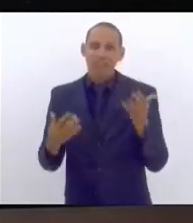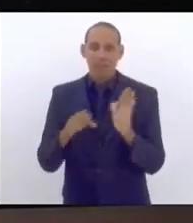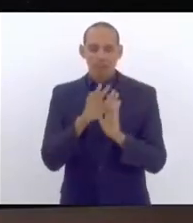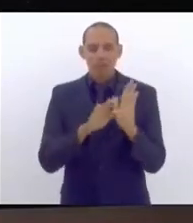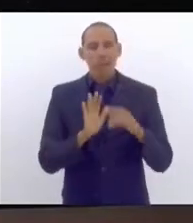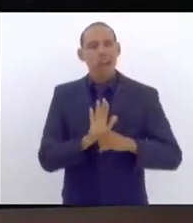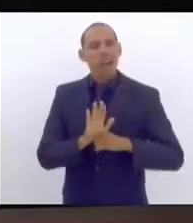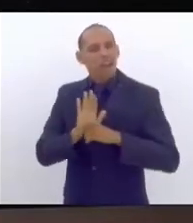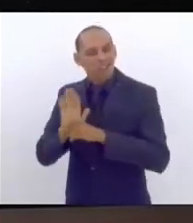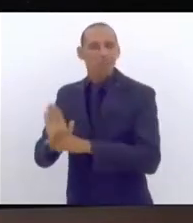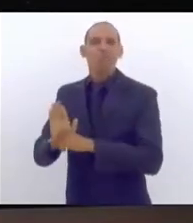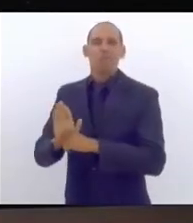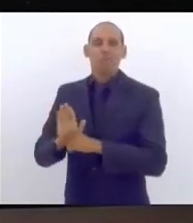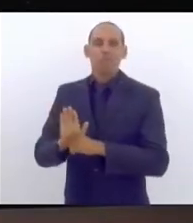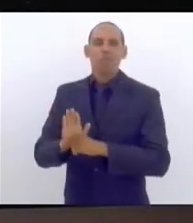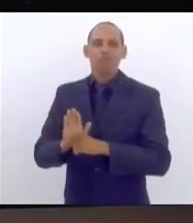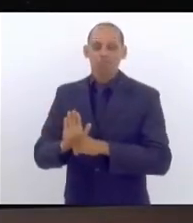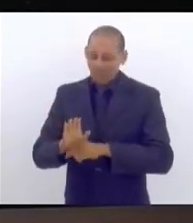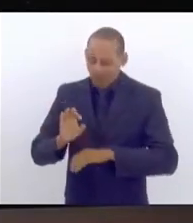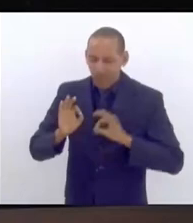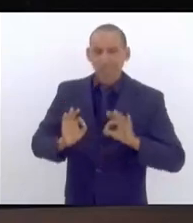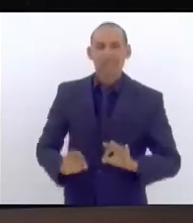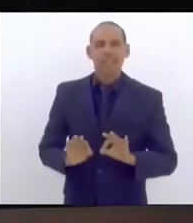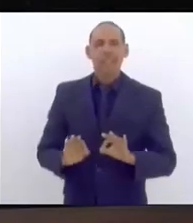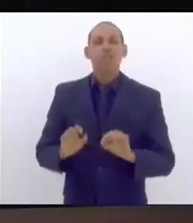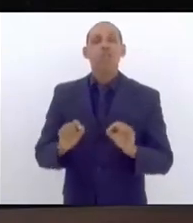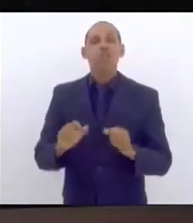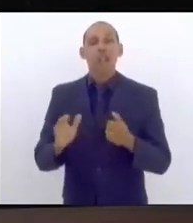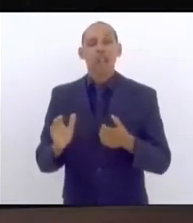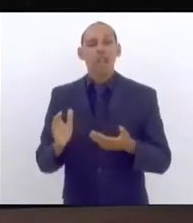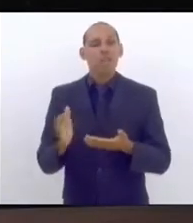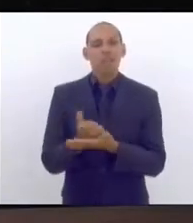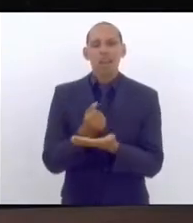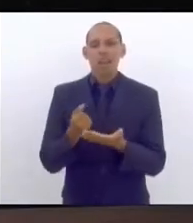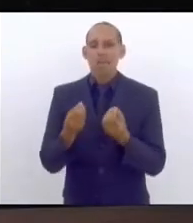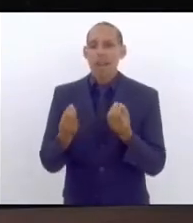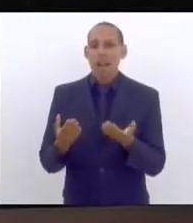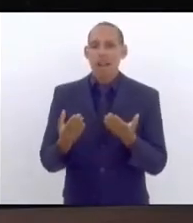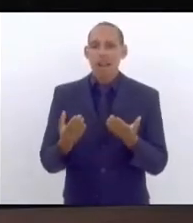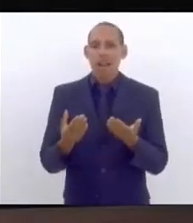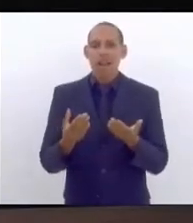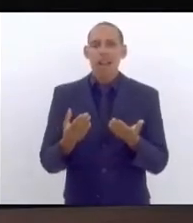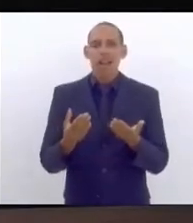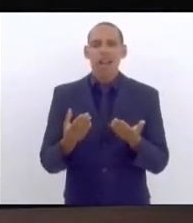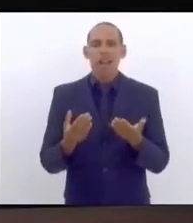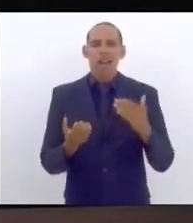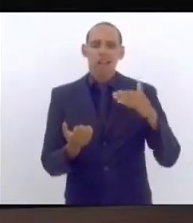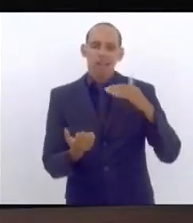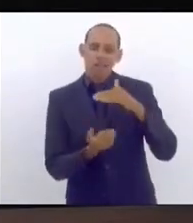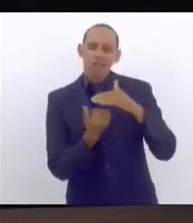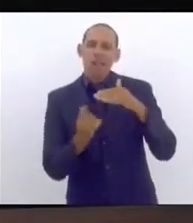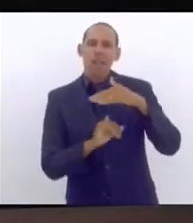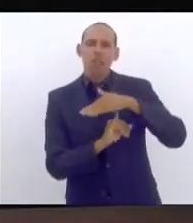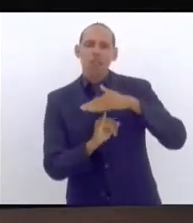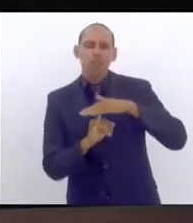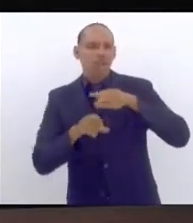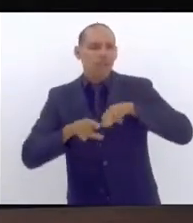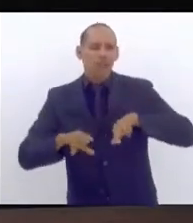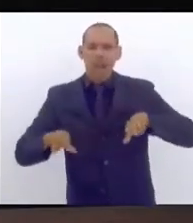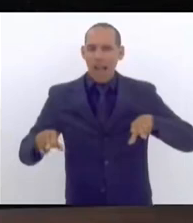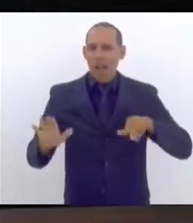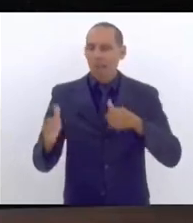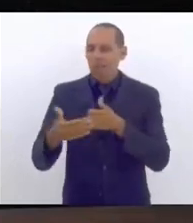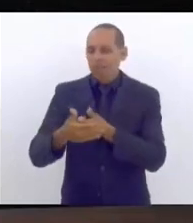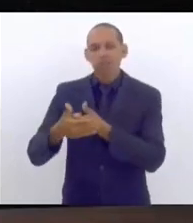objetivo que pode ser muito bem acolhido para as organizações que atuam no acolhimento